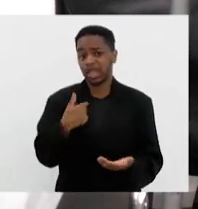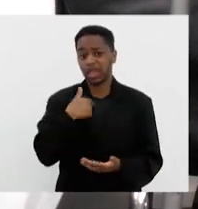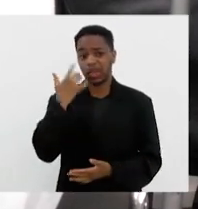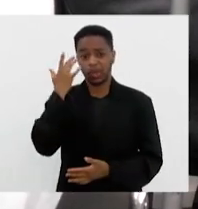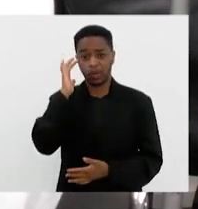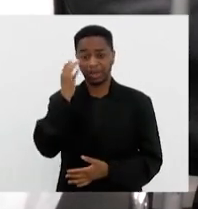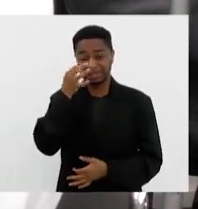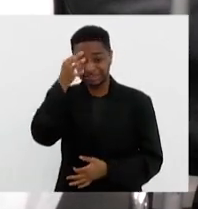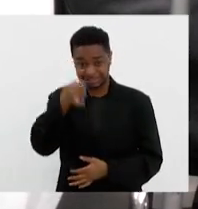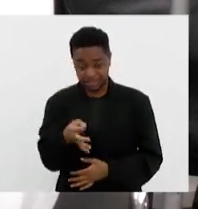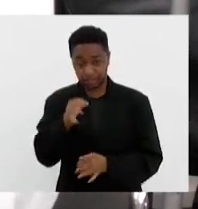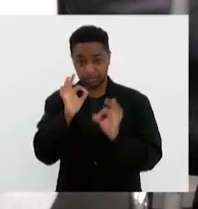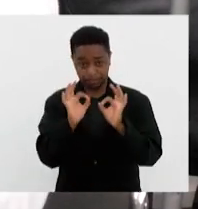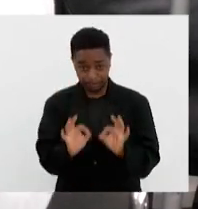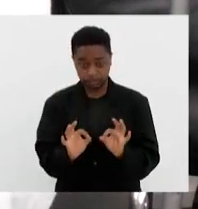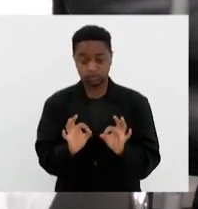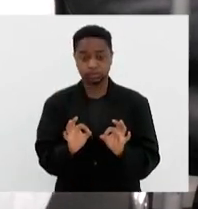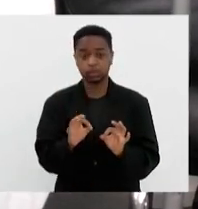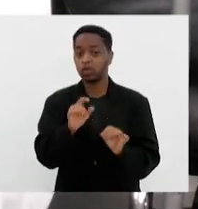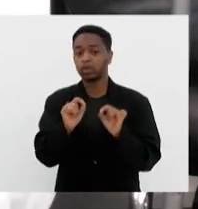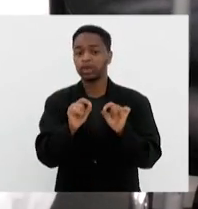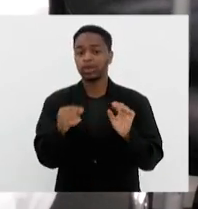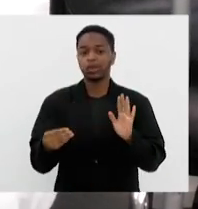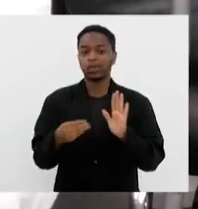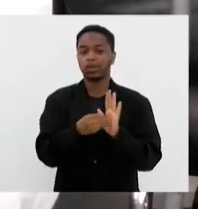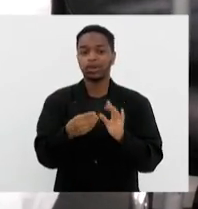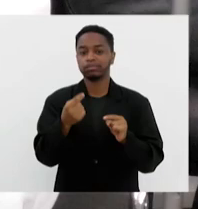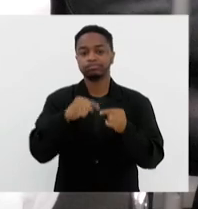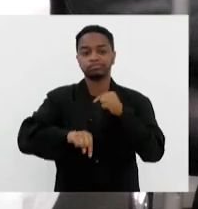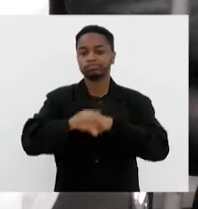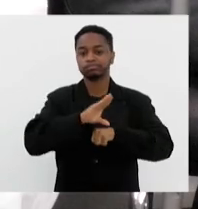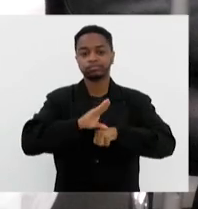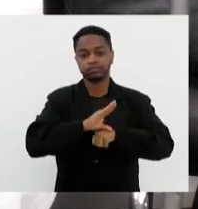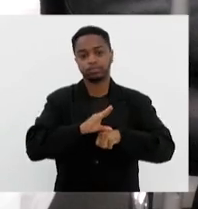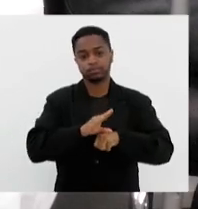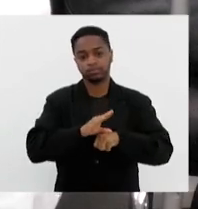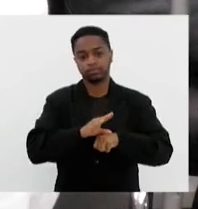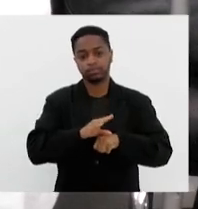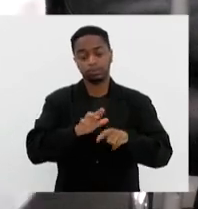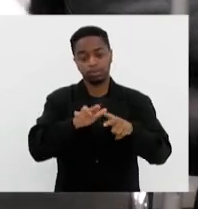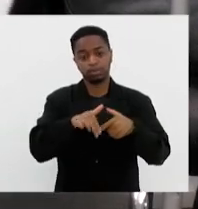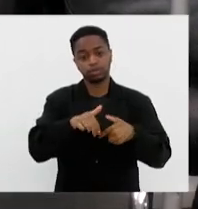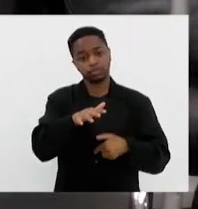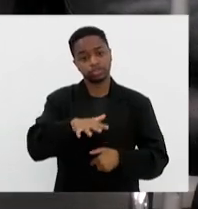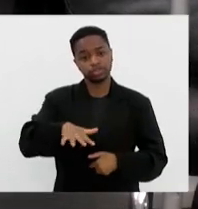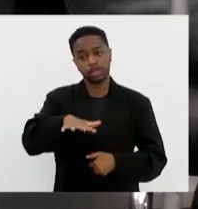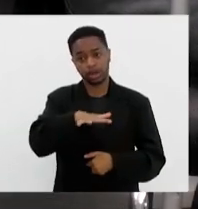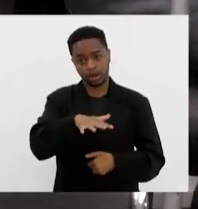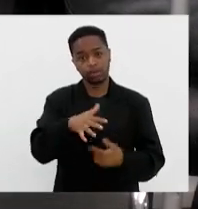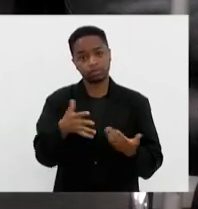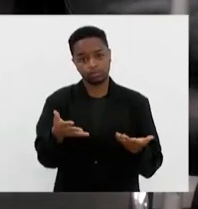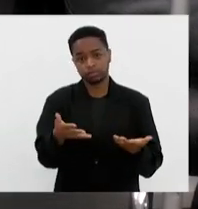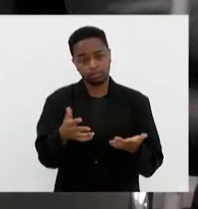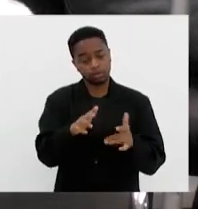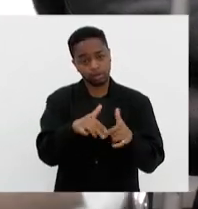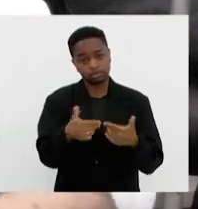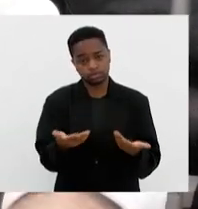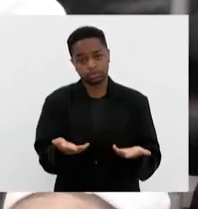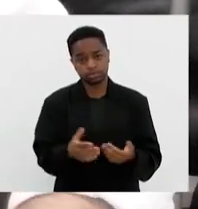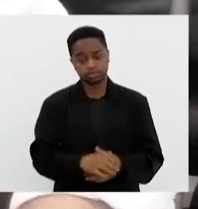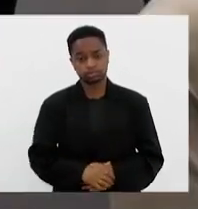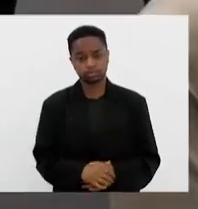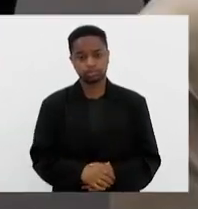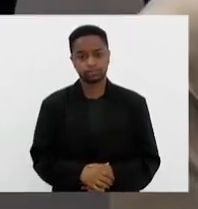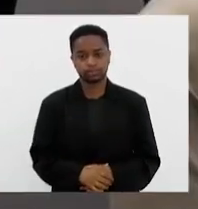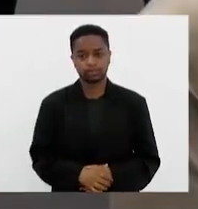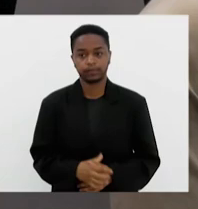mais certo seria a inconstitucionalidade, ponto. Em razão da generalidade. Exatamente. Olha, em razão da generalidade. Senhor presidente, deixa